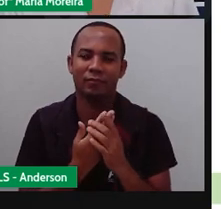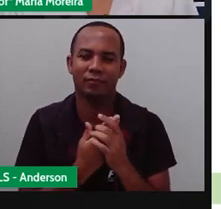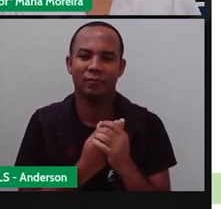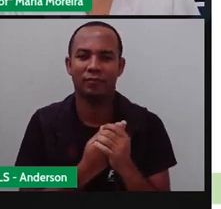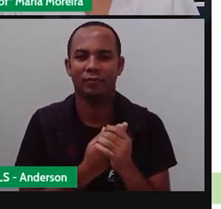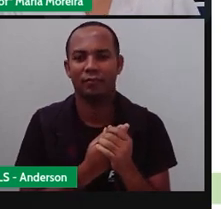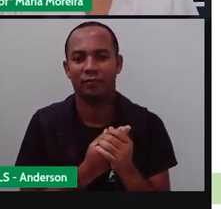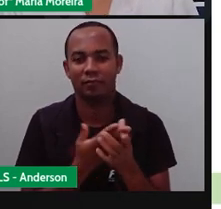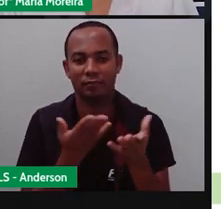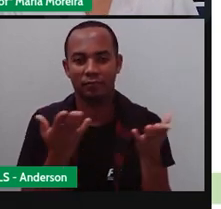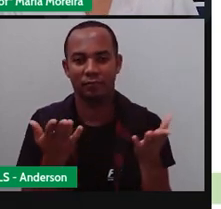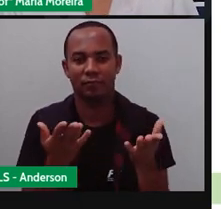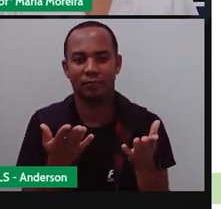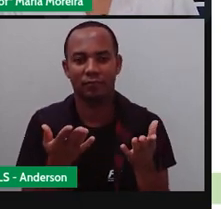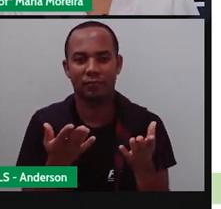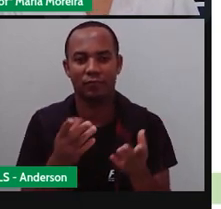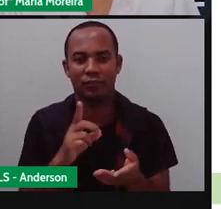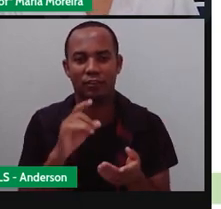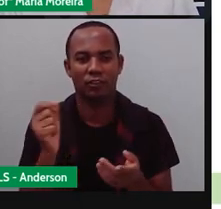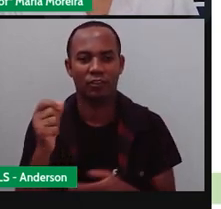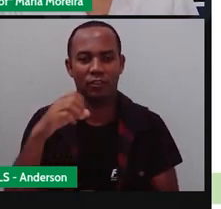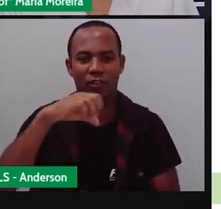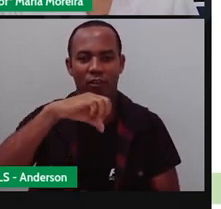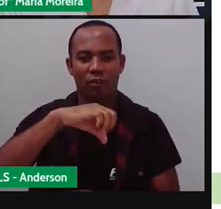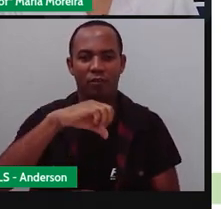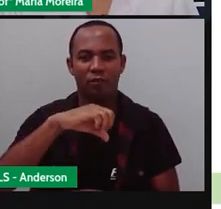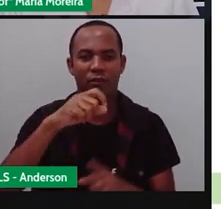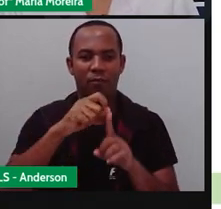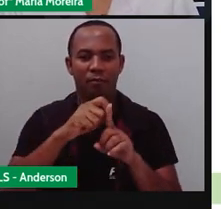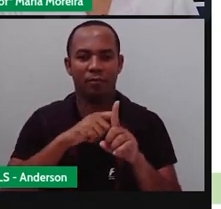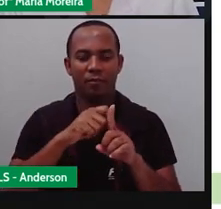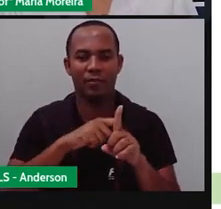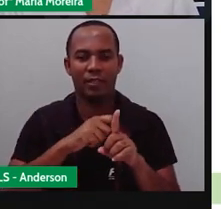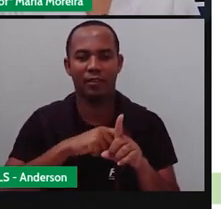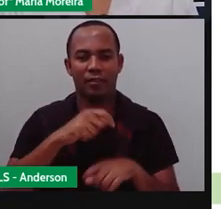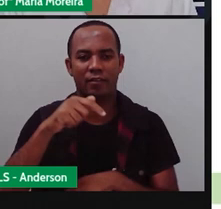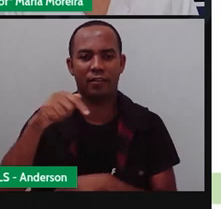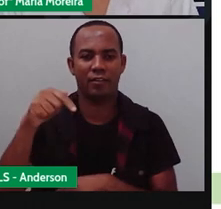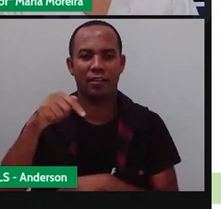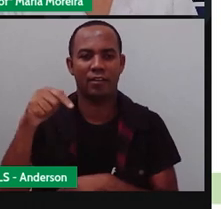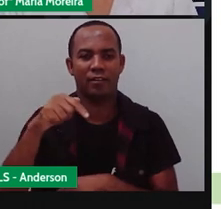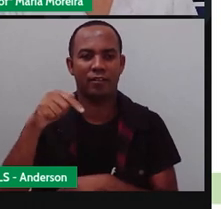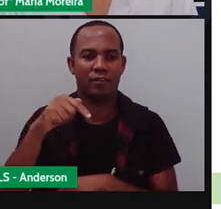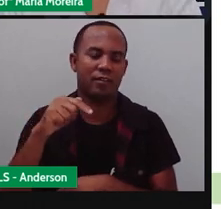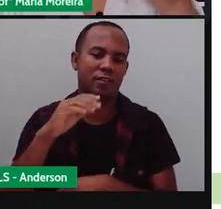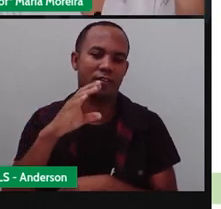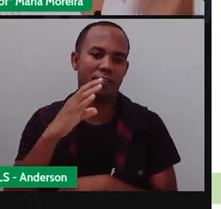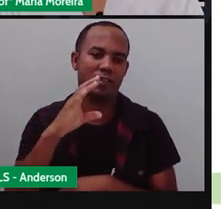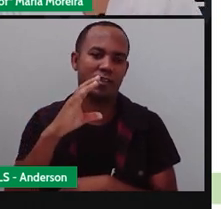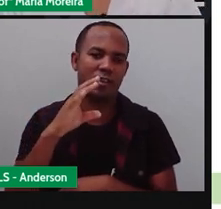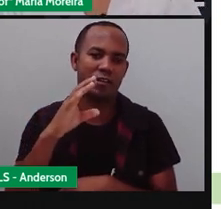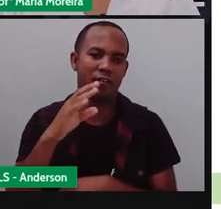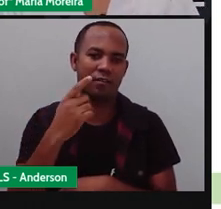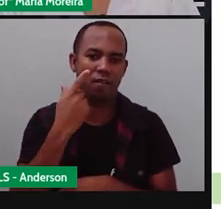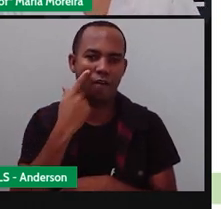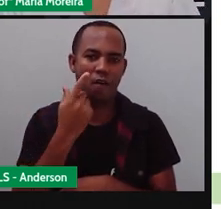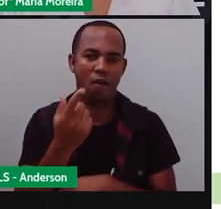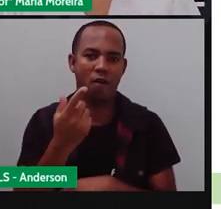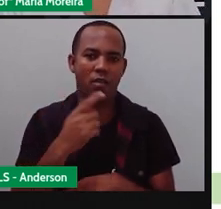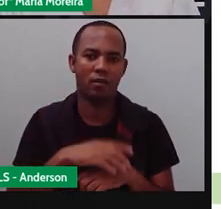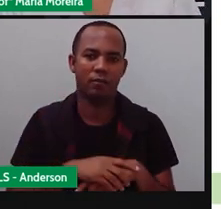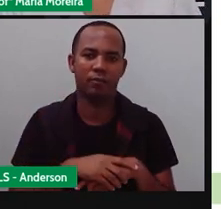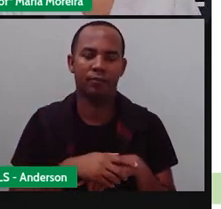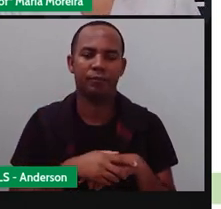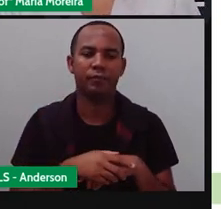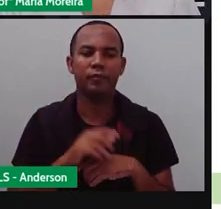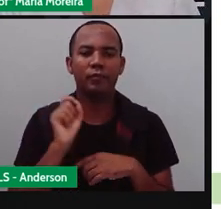hoje em dia nove do mês sete né nossa área de conhecimento interdisciplinar ciências humanas e olha o spoiler aí